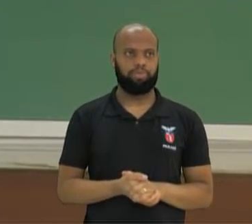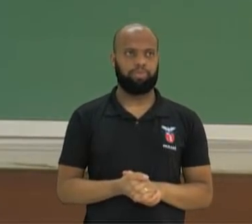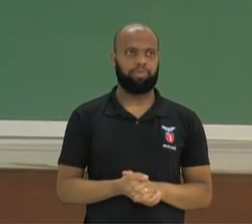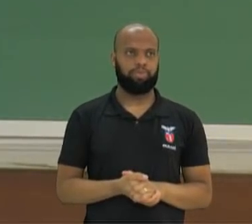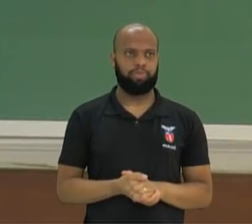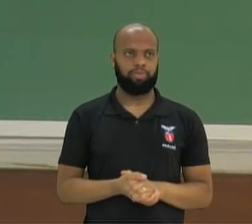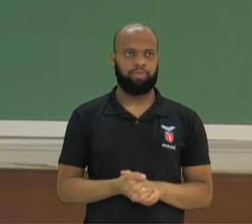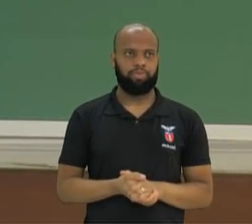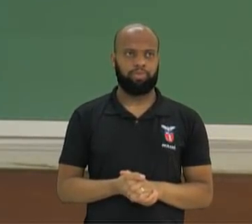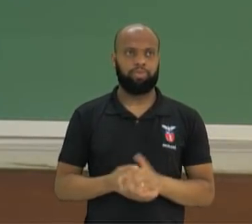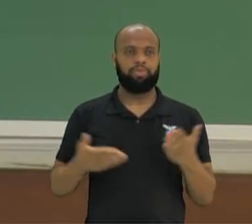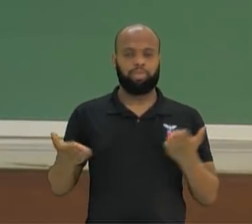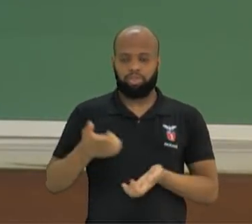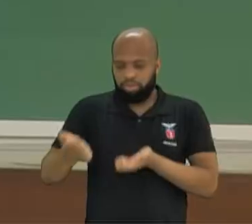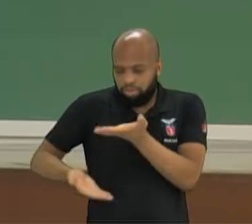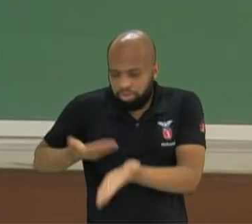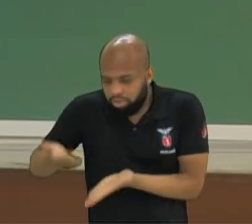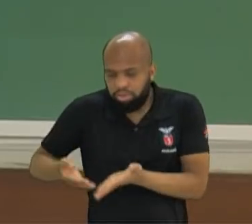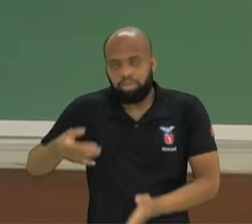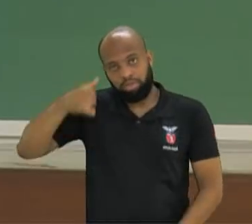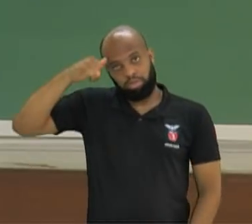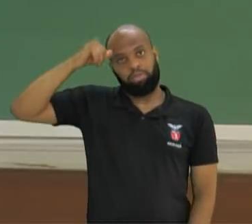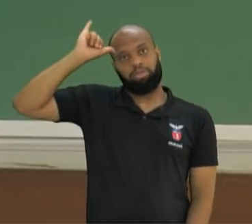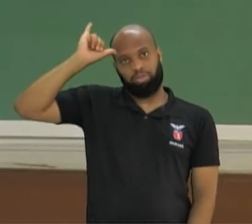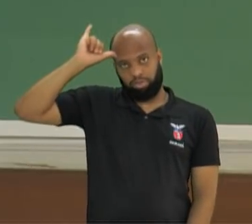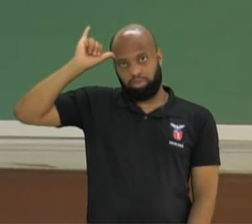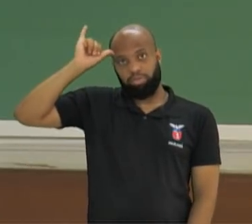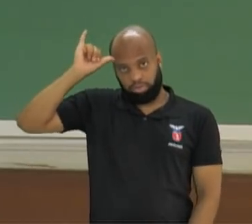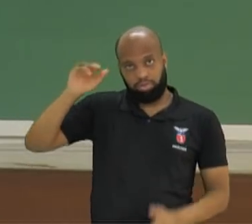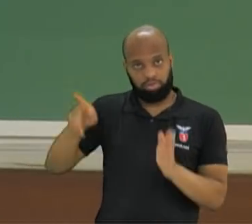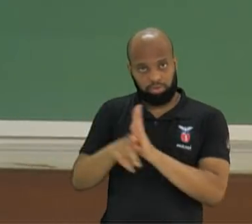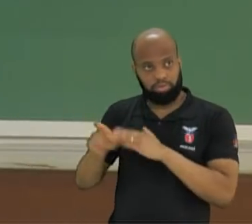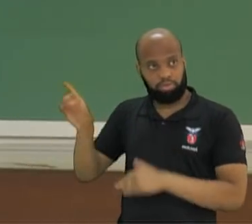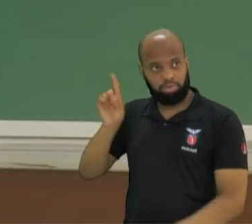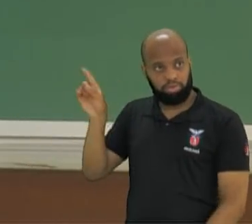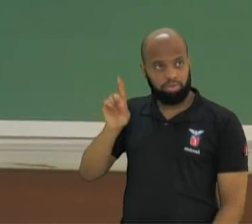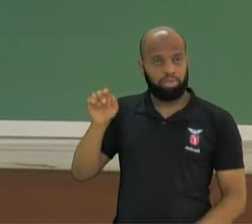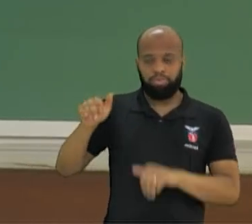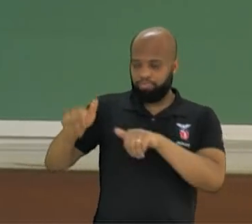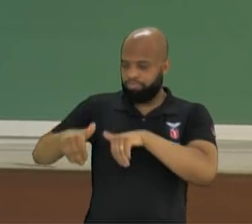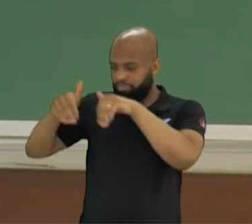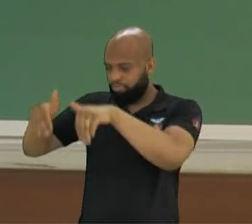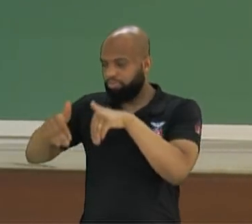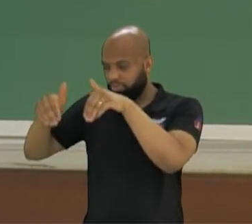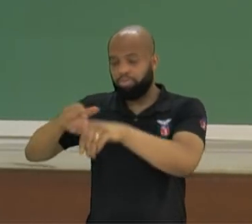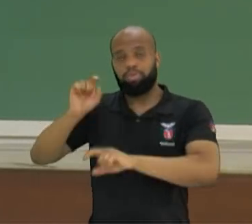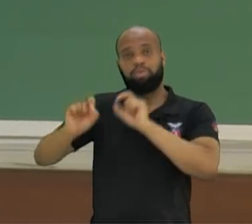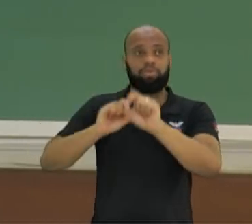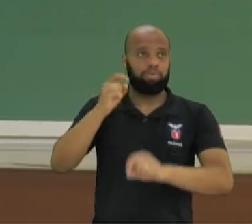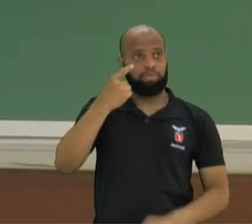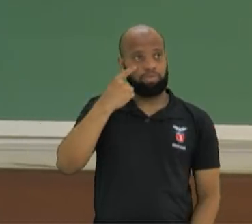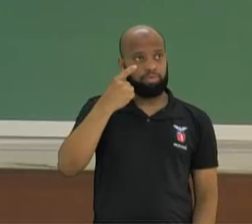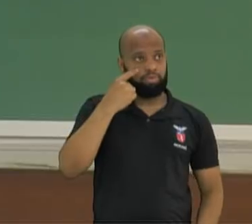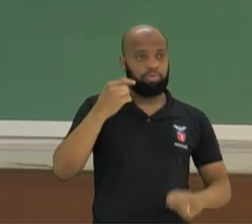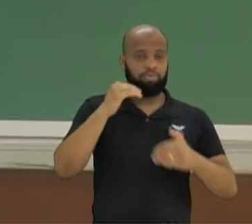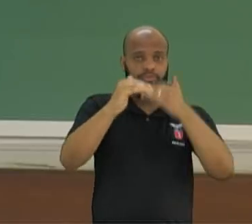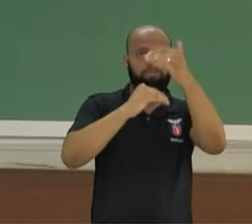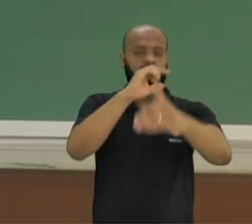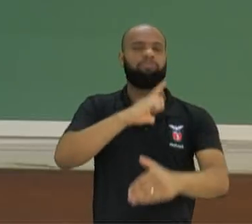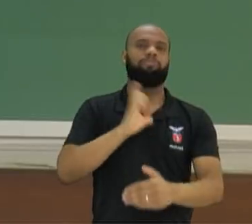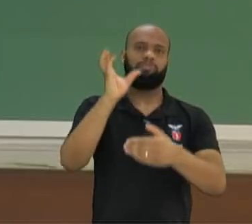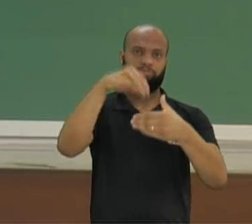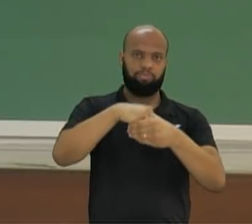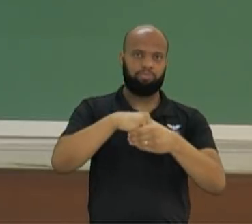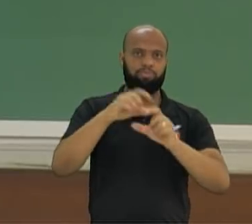Aí a pecuária australiana, né, com grande destaque mundial também. Vamos ver qual é o desenvolvimento, o